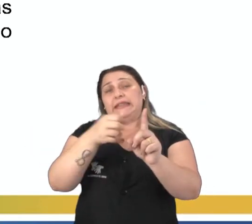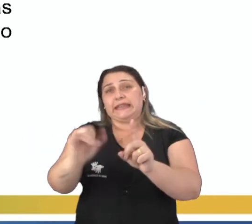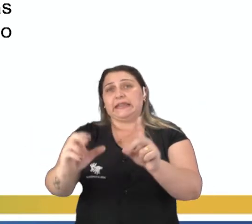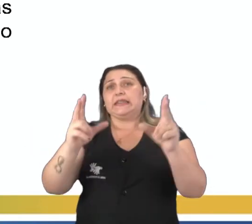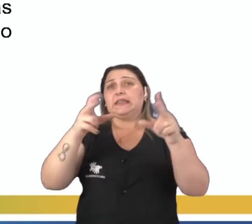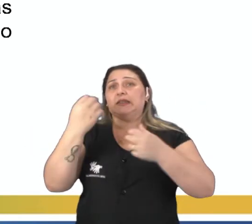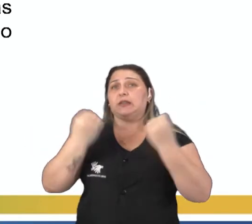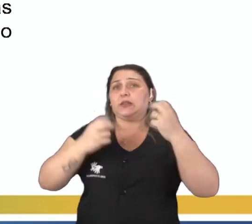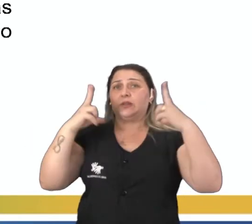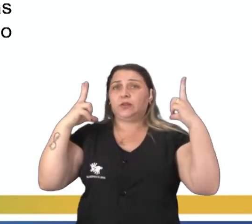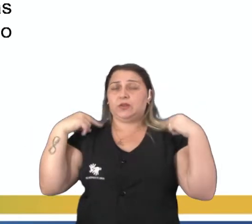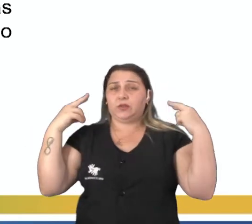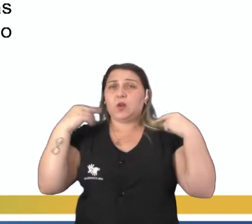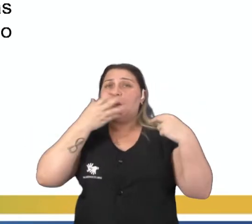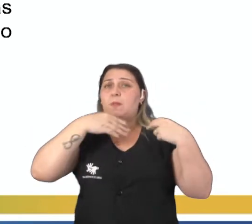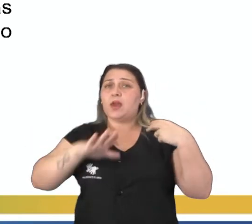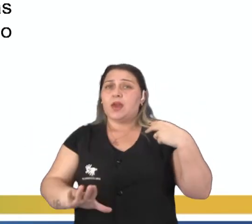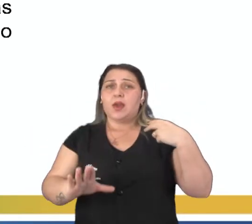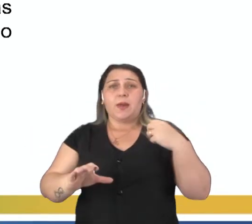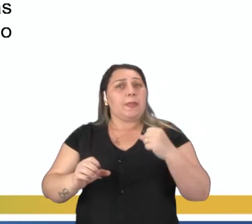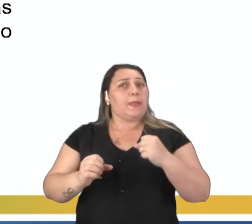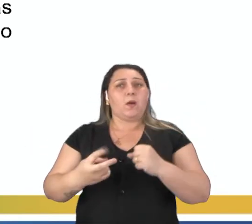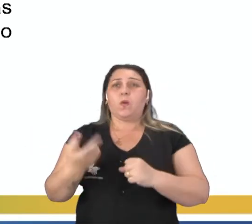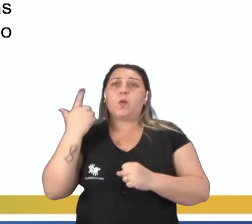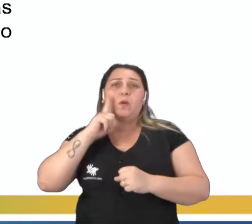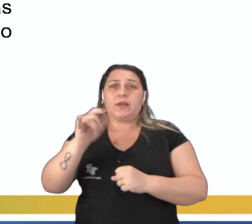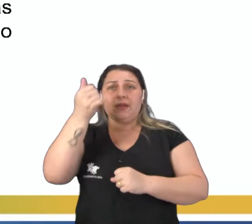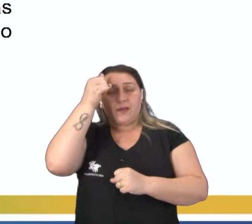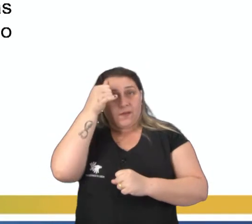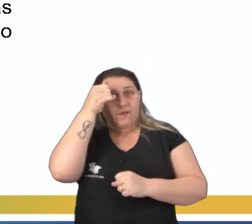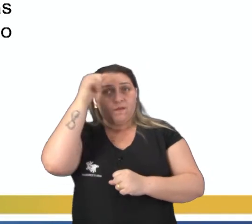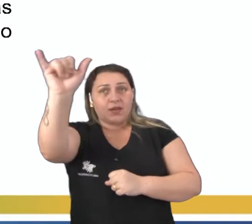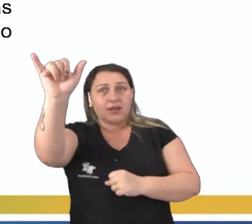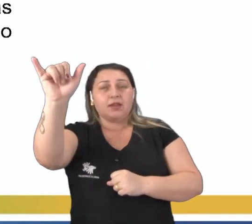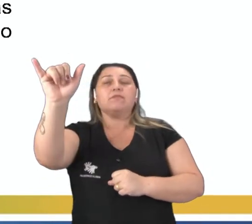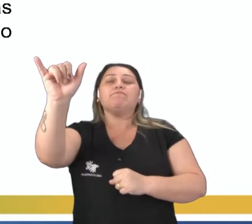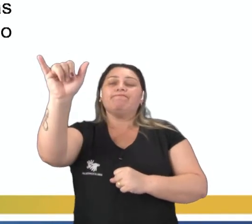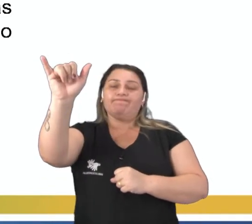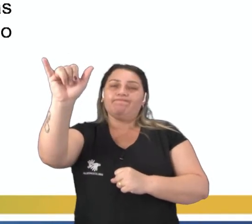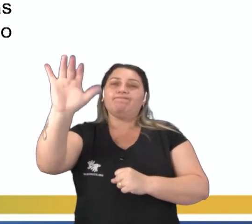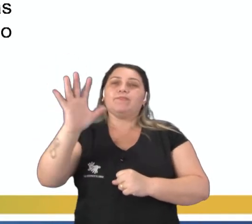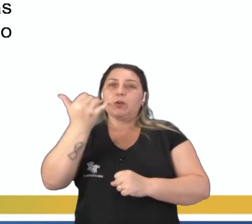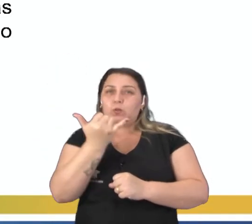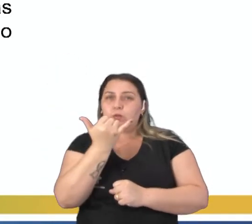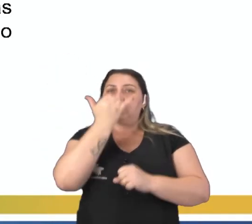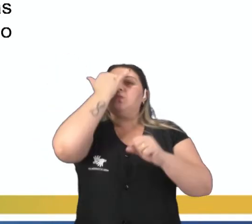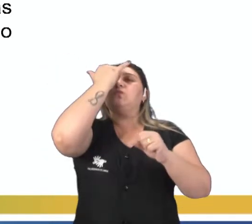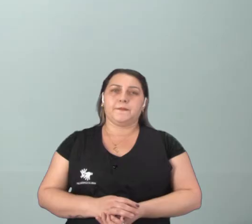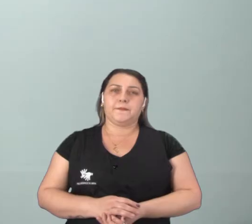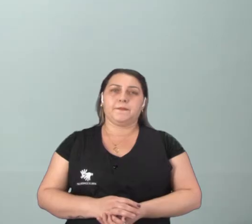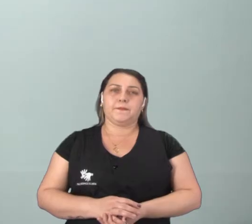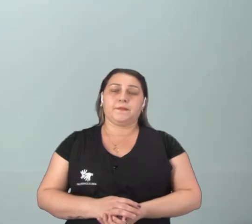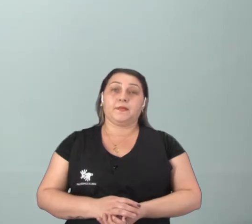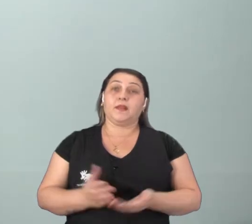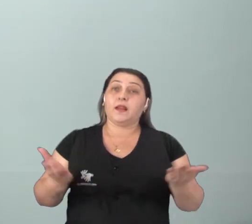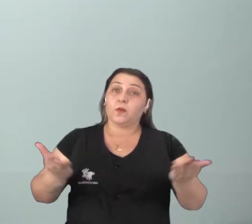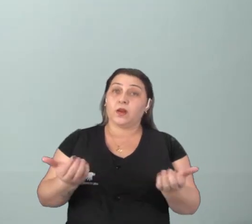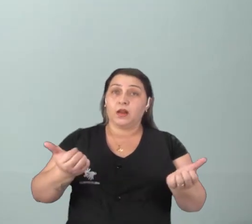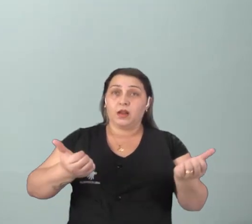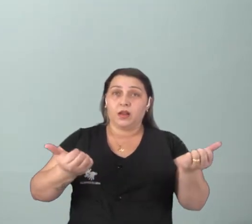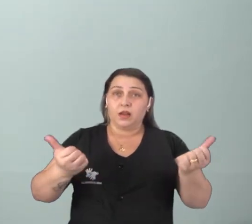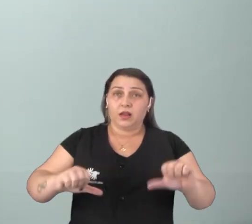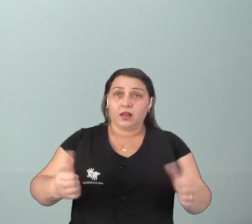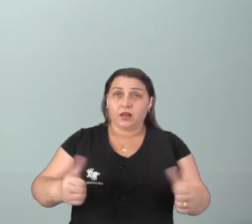motorista estava desatento, se o menino não pôde evitar o motorista desatento, significa que ele foi atropelado. Vamos